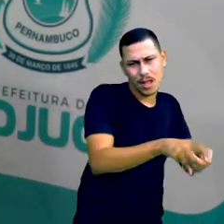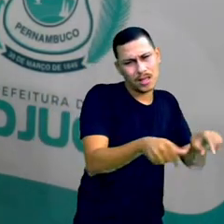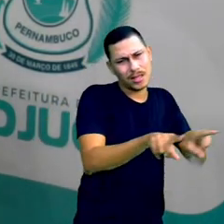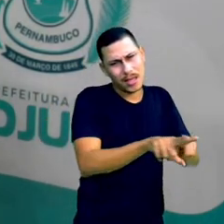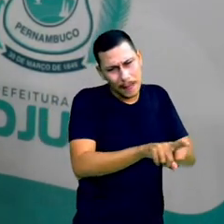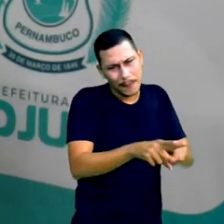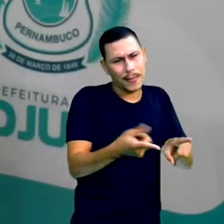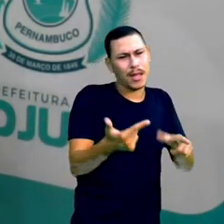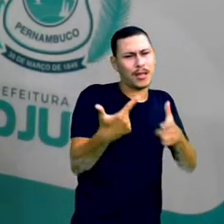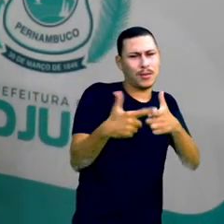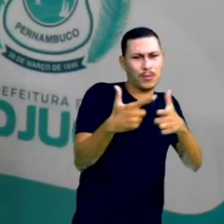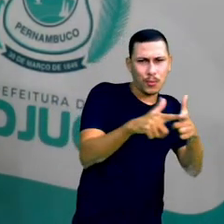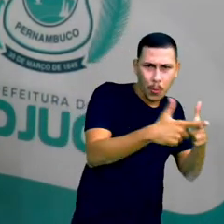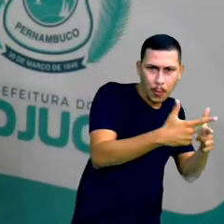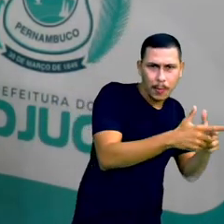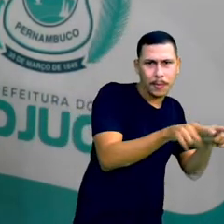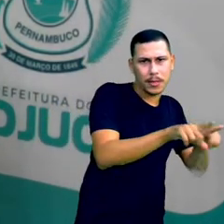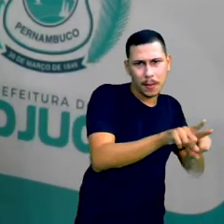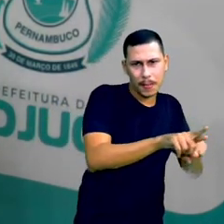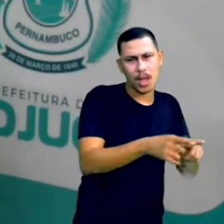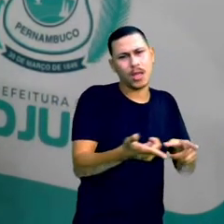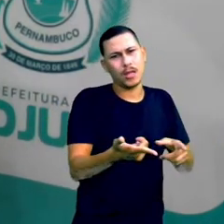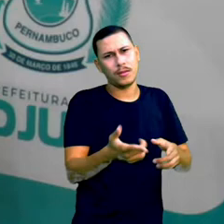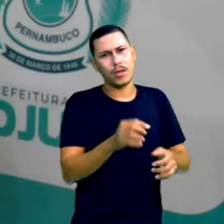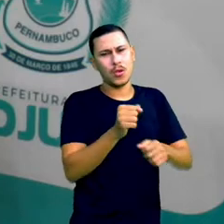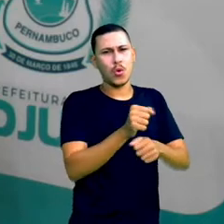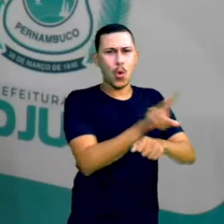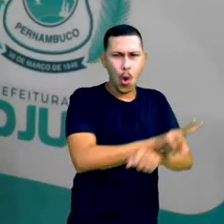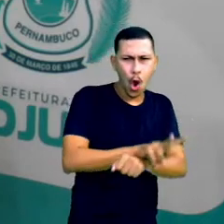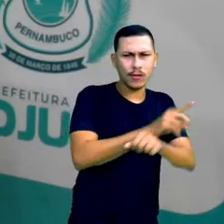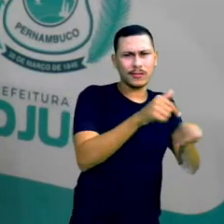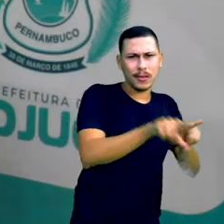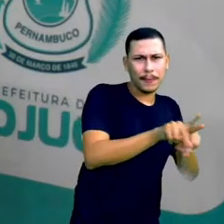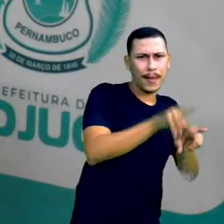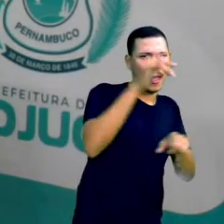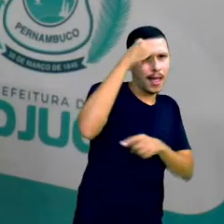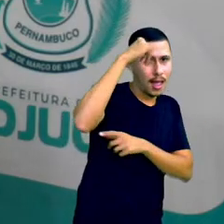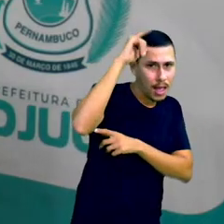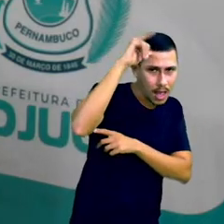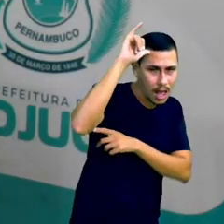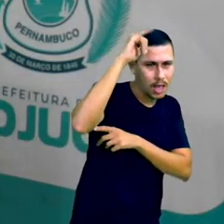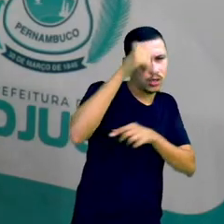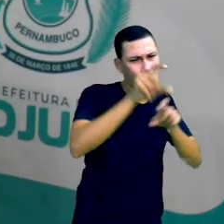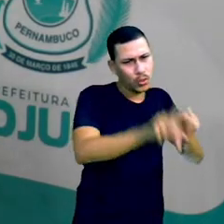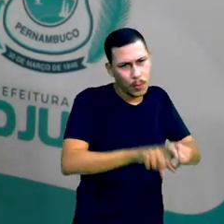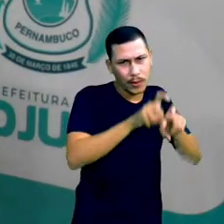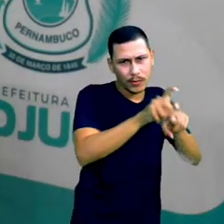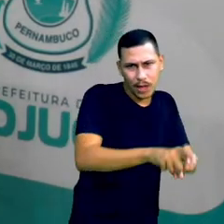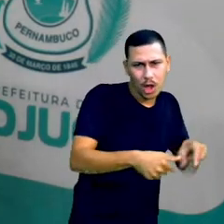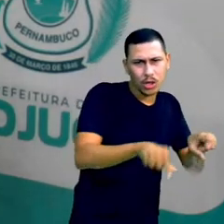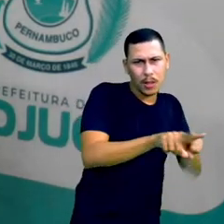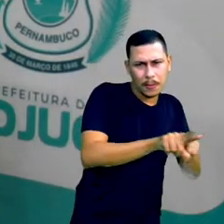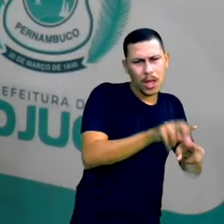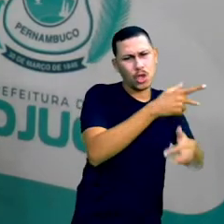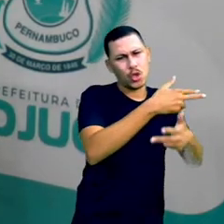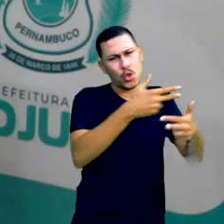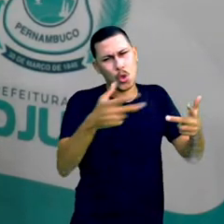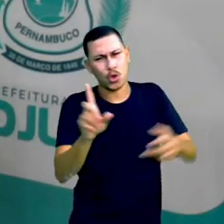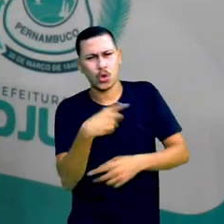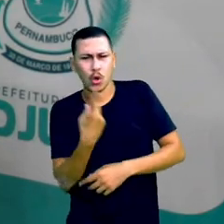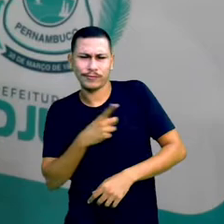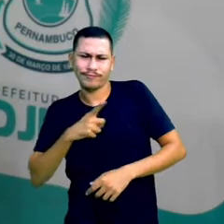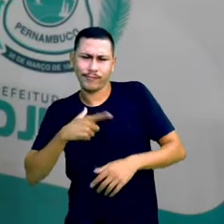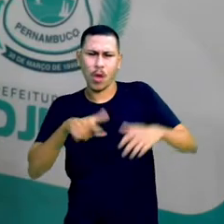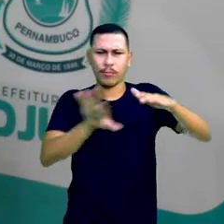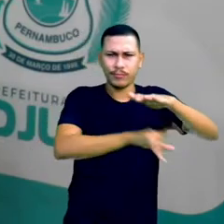né? A questão da criação de gado, a questão da plantação de soja, de outras culturas que a gente tem